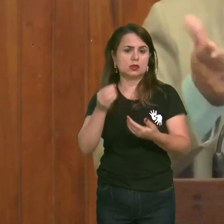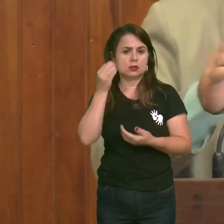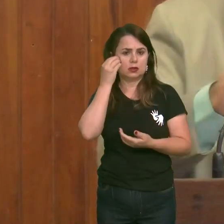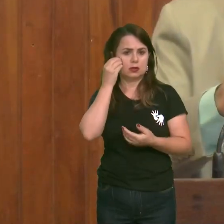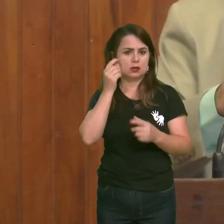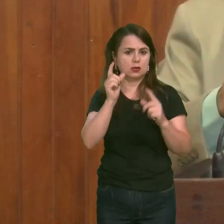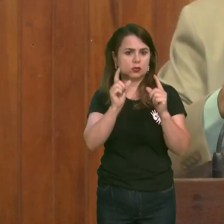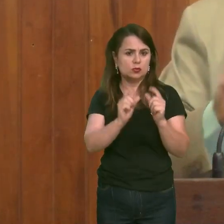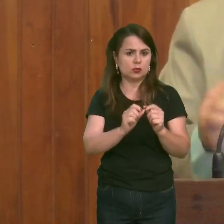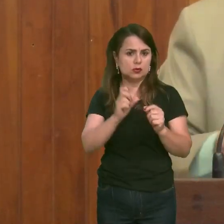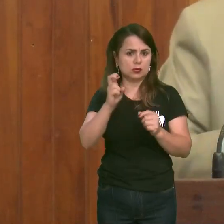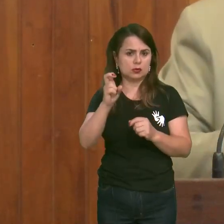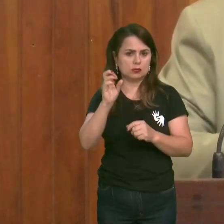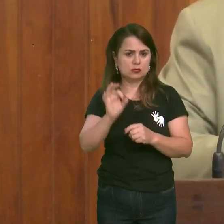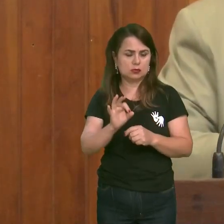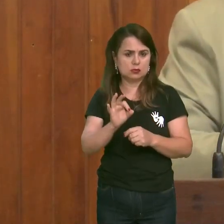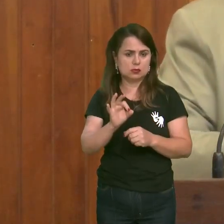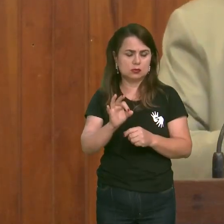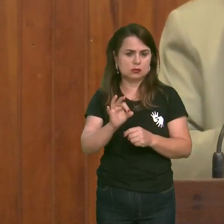5%, mas enfim